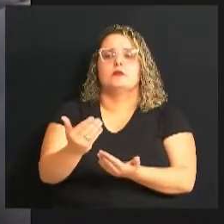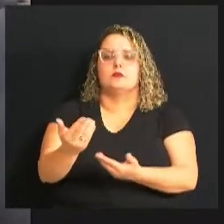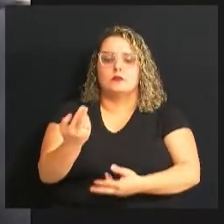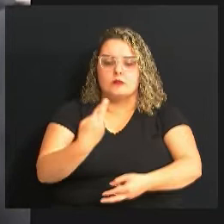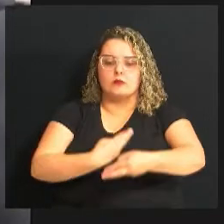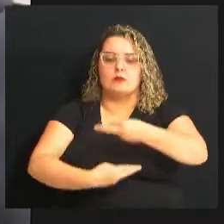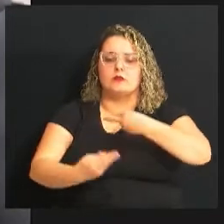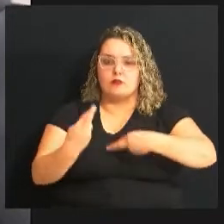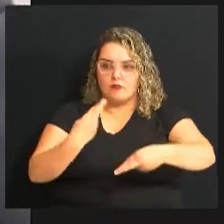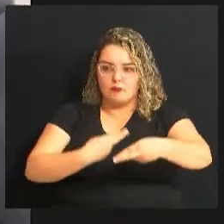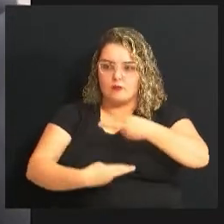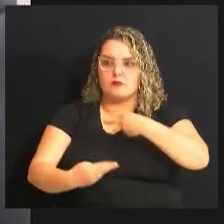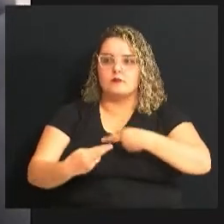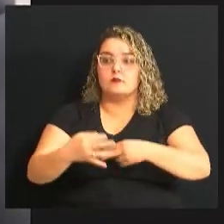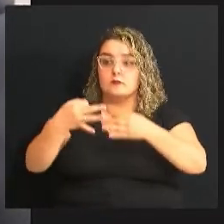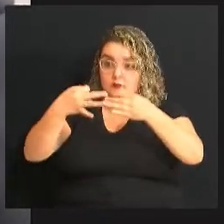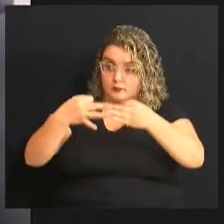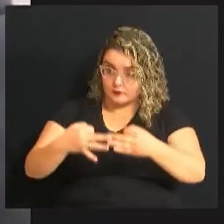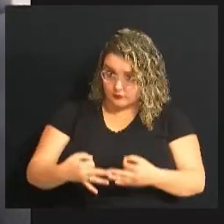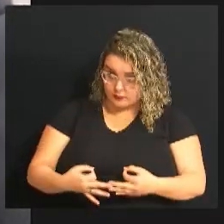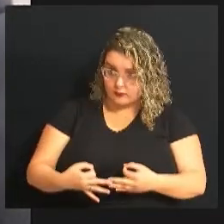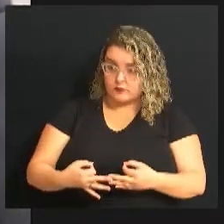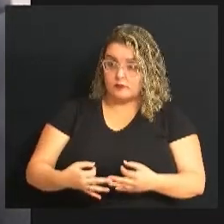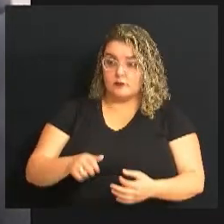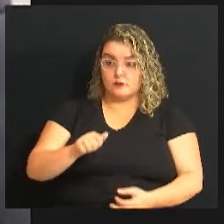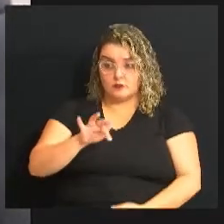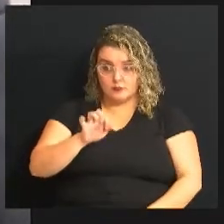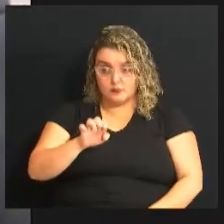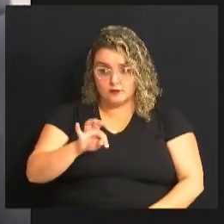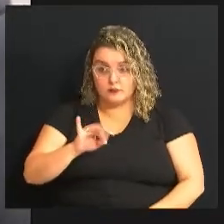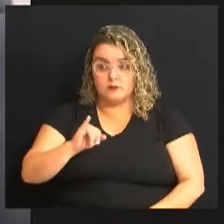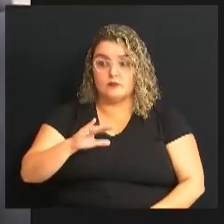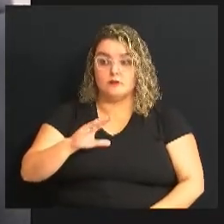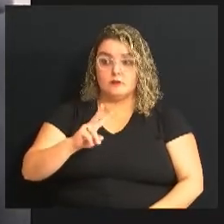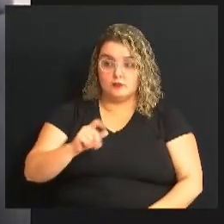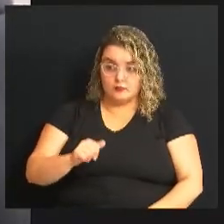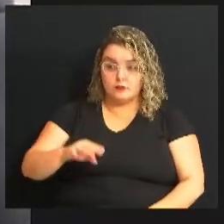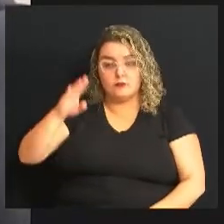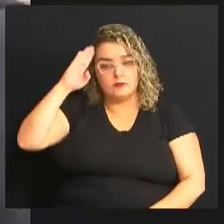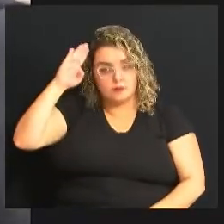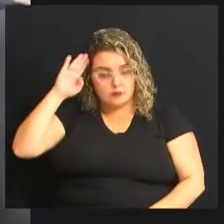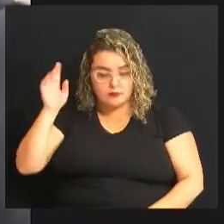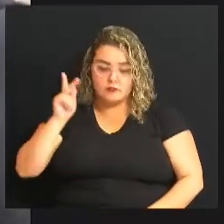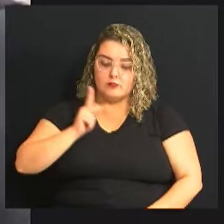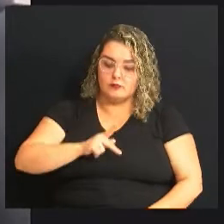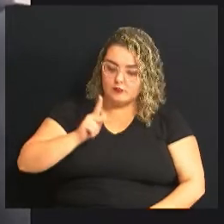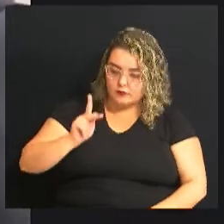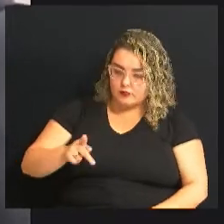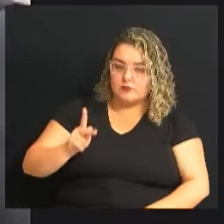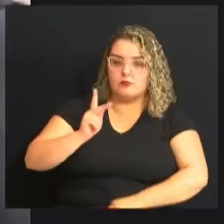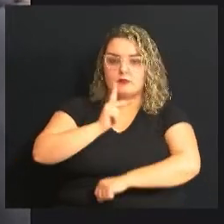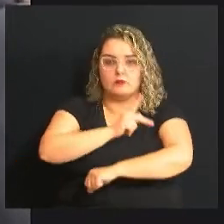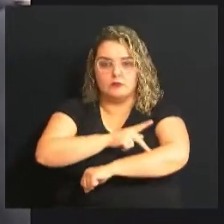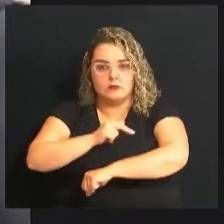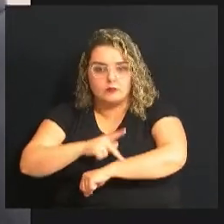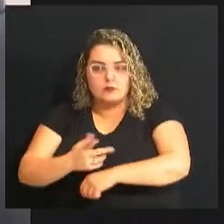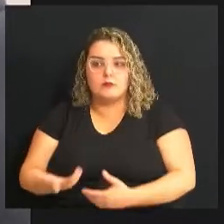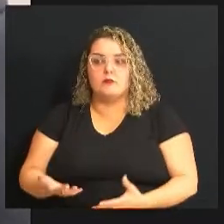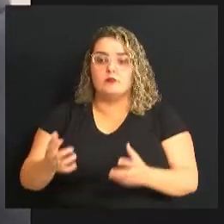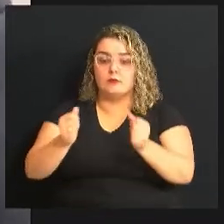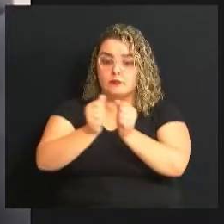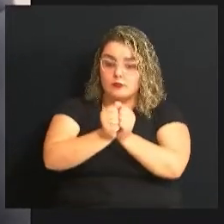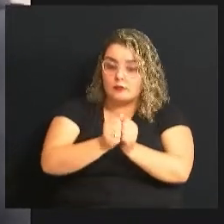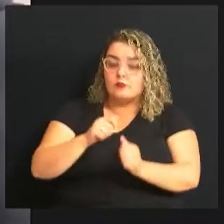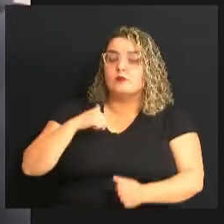relação correta, afetiva, acadêmica, pedagógica com os nossos estudantes. Então, nós temos